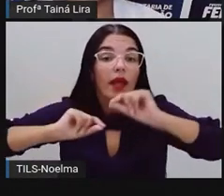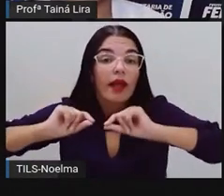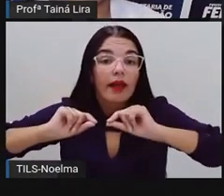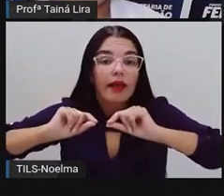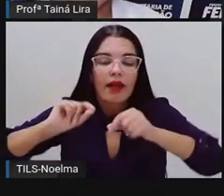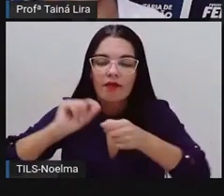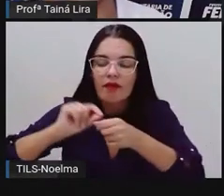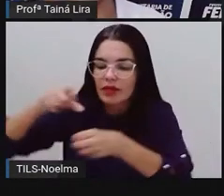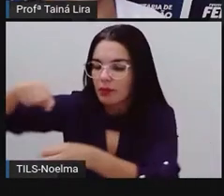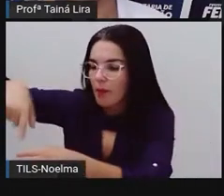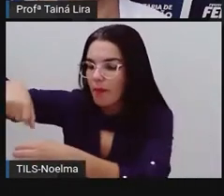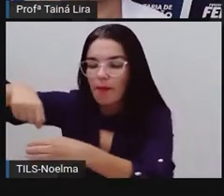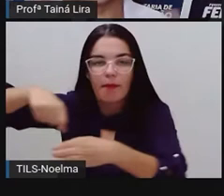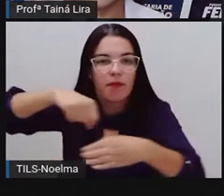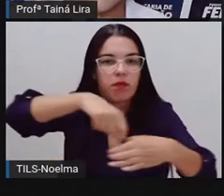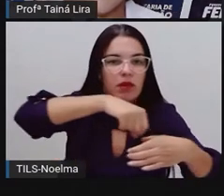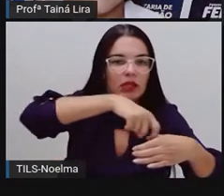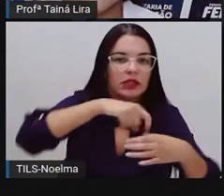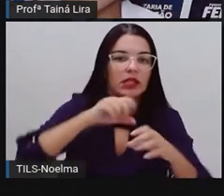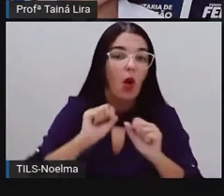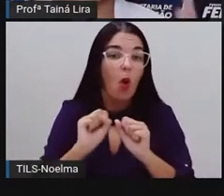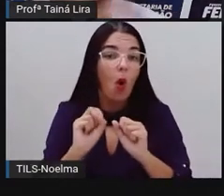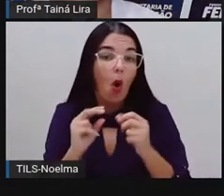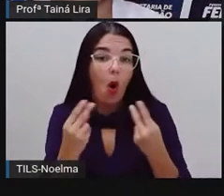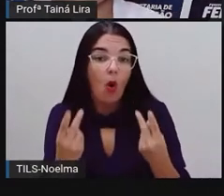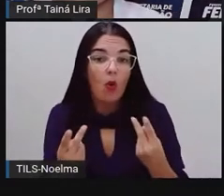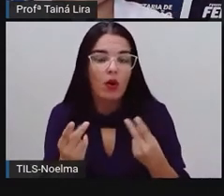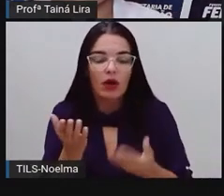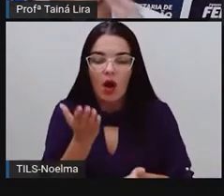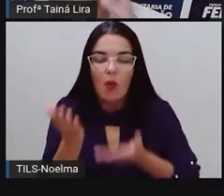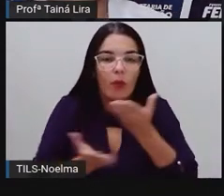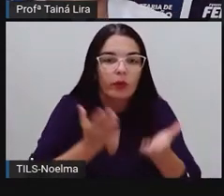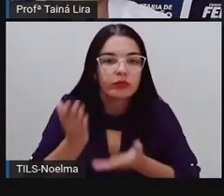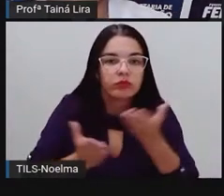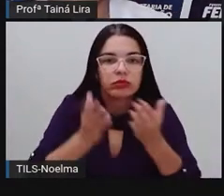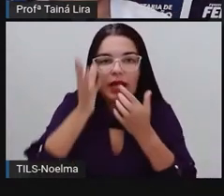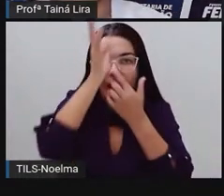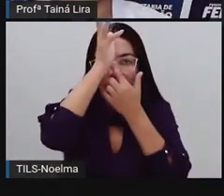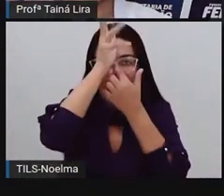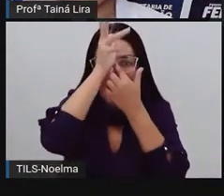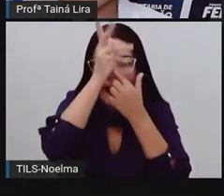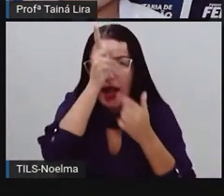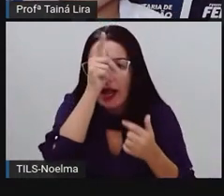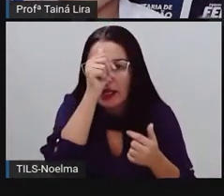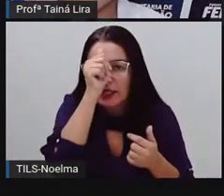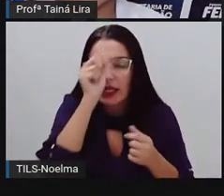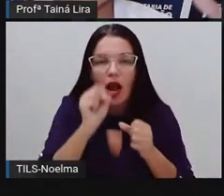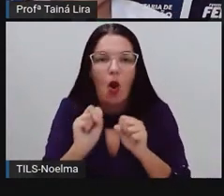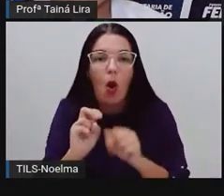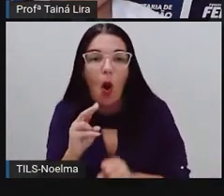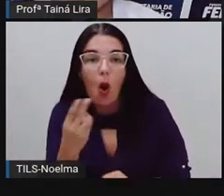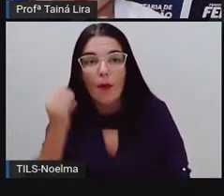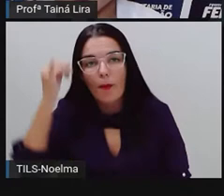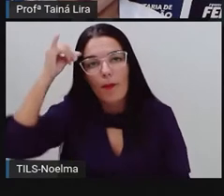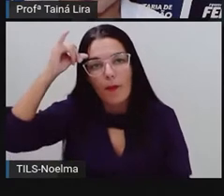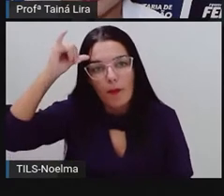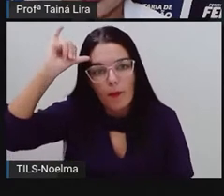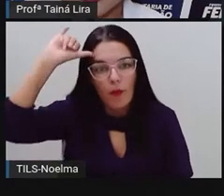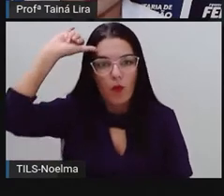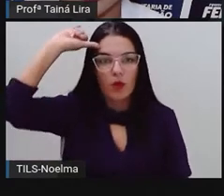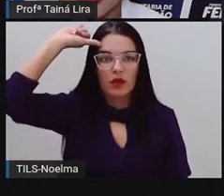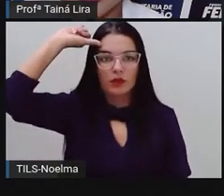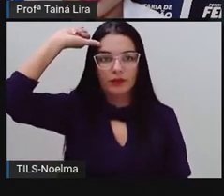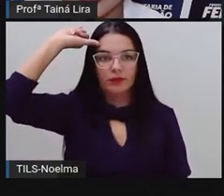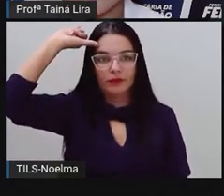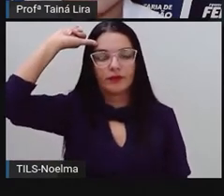certo criar galinha e aí é as casas né ficam perto as fazendas né